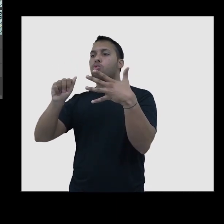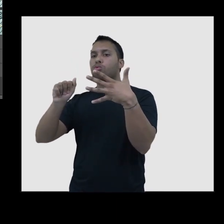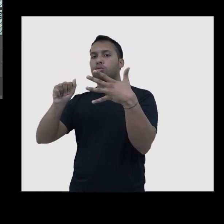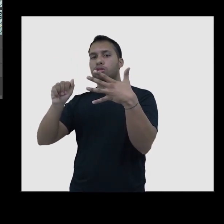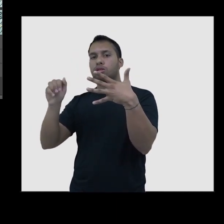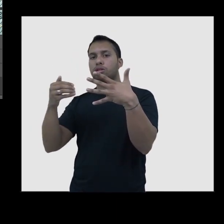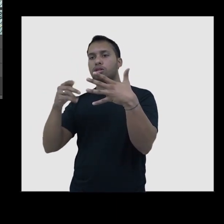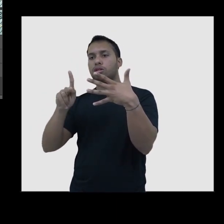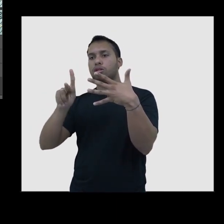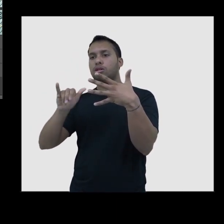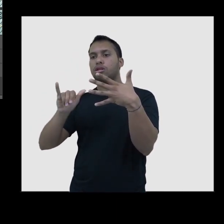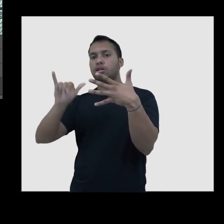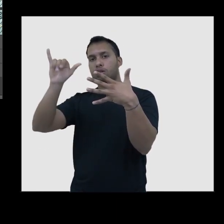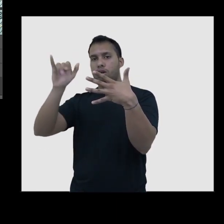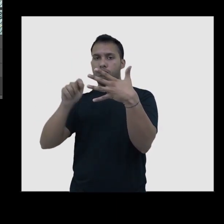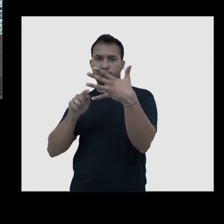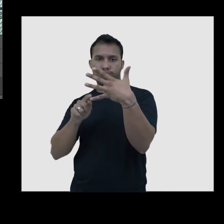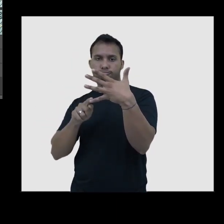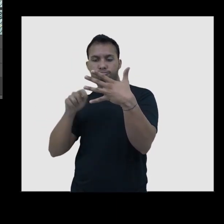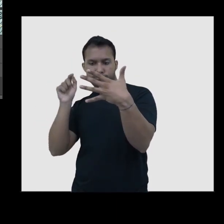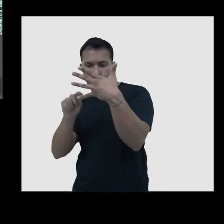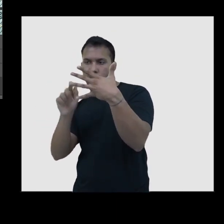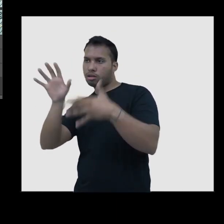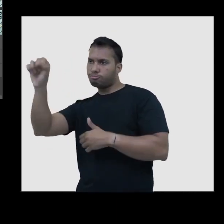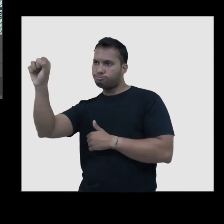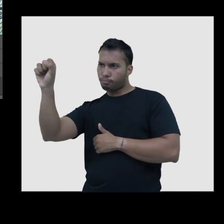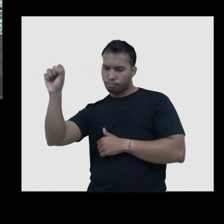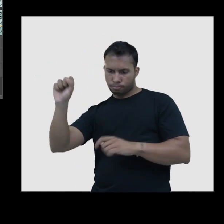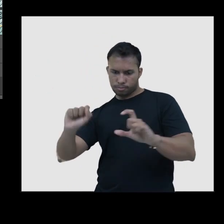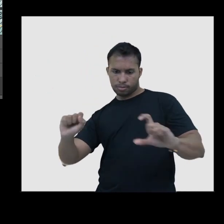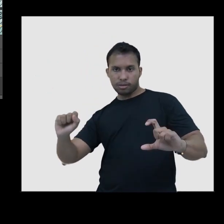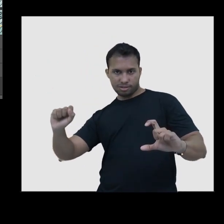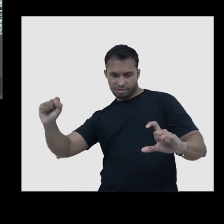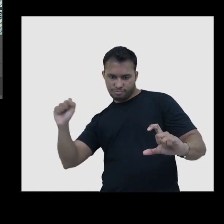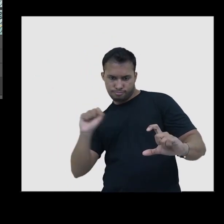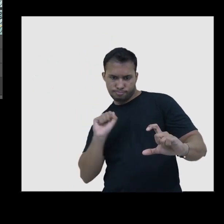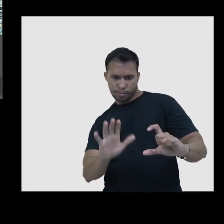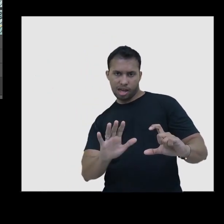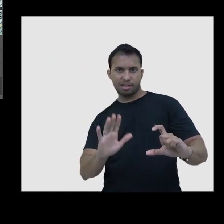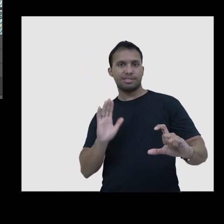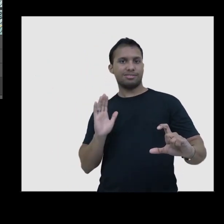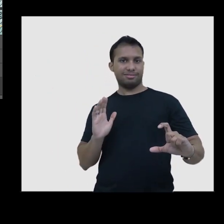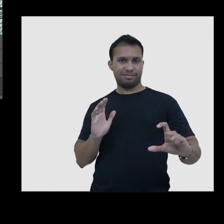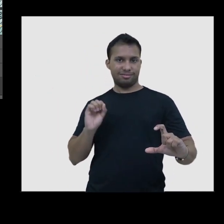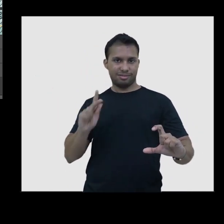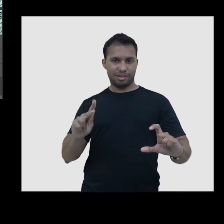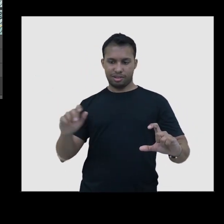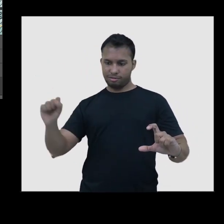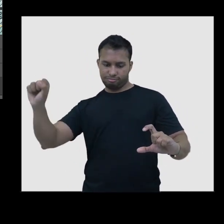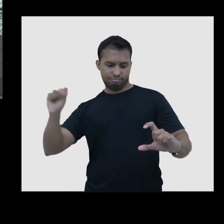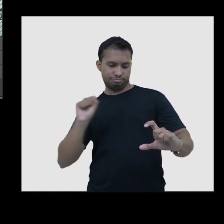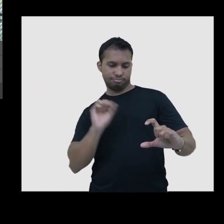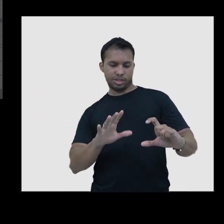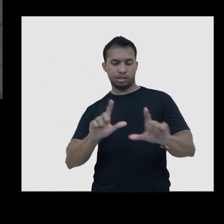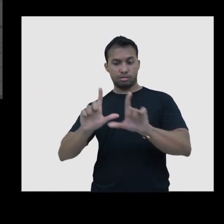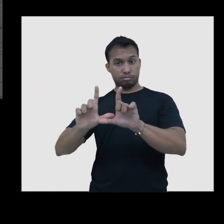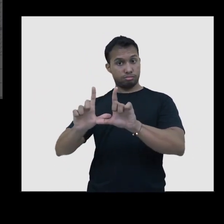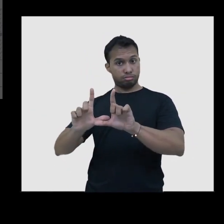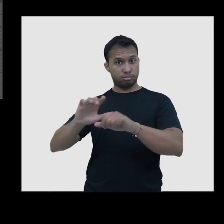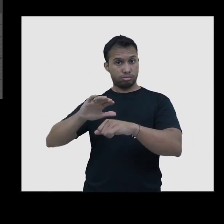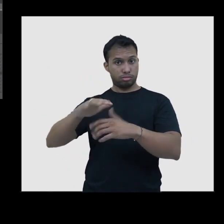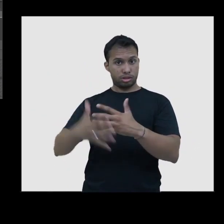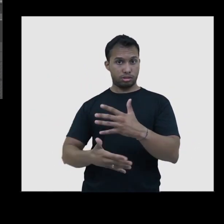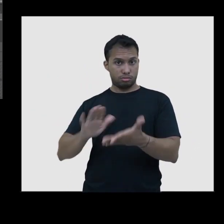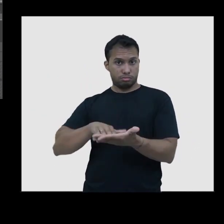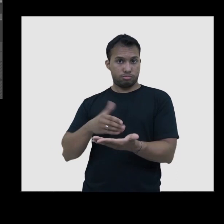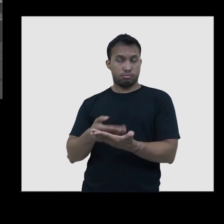é o Ultra Key. Então a gente clica sobre ele e arrasta para o vídeo da camada do